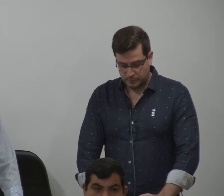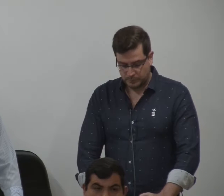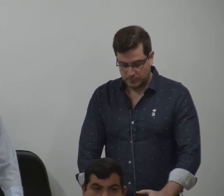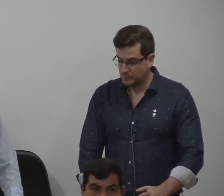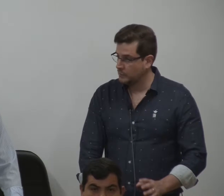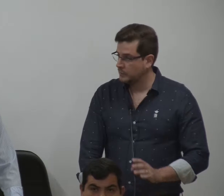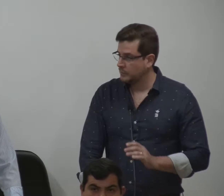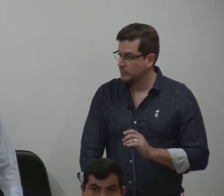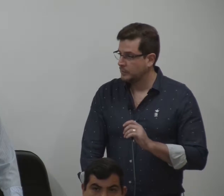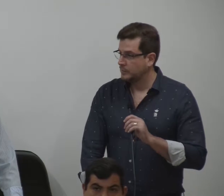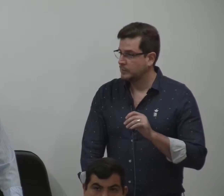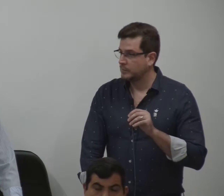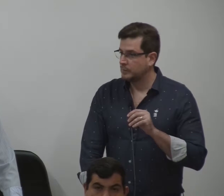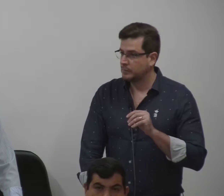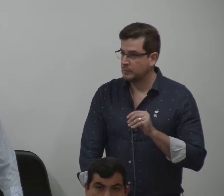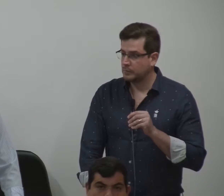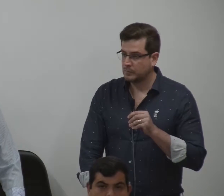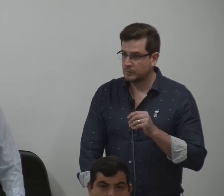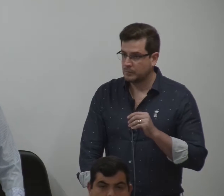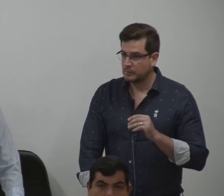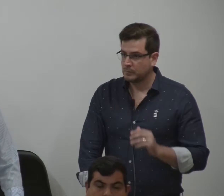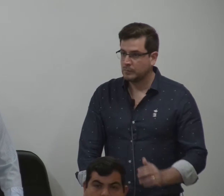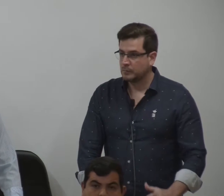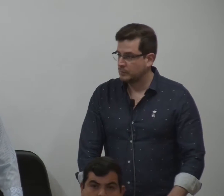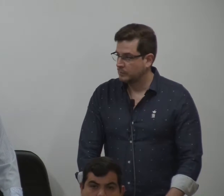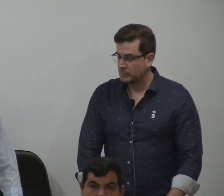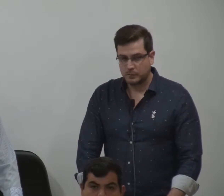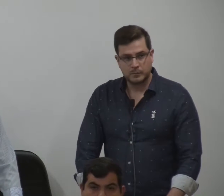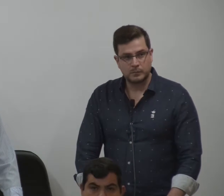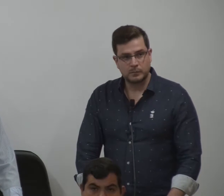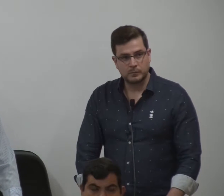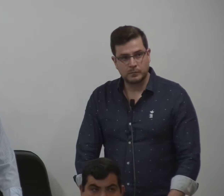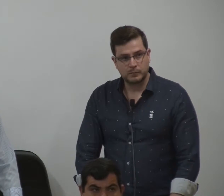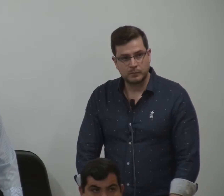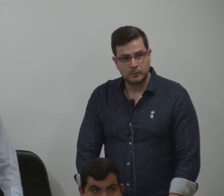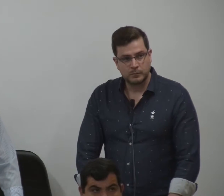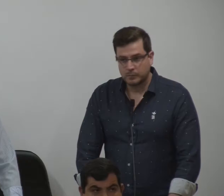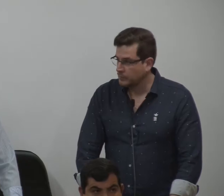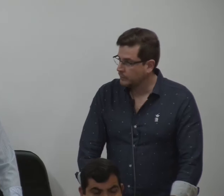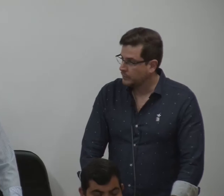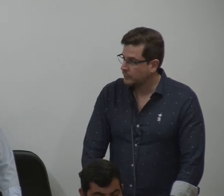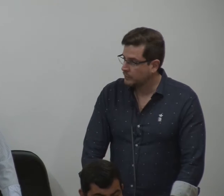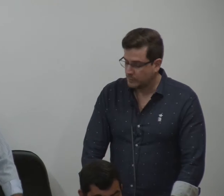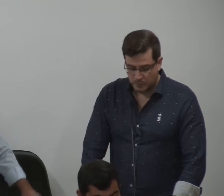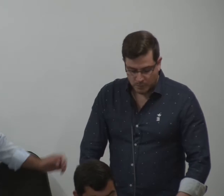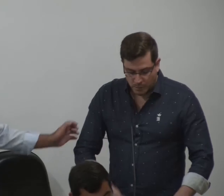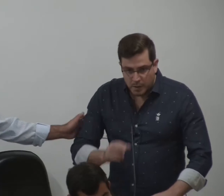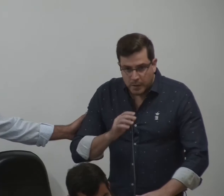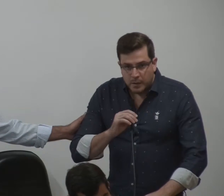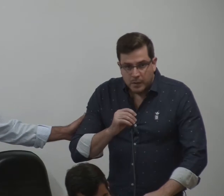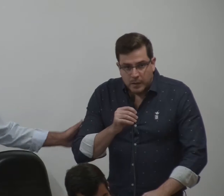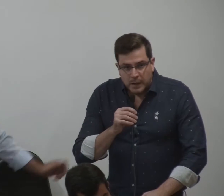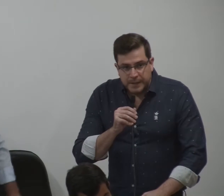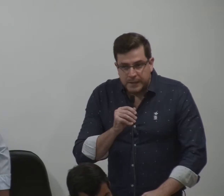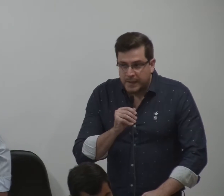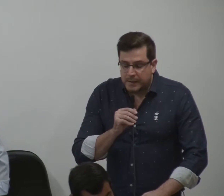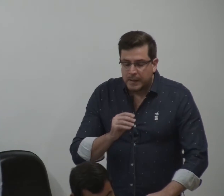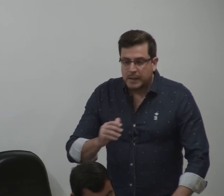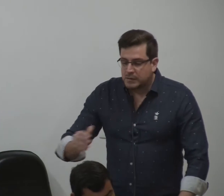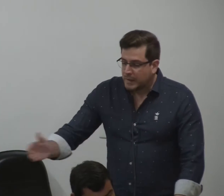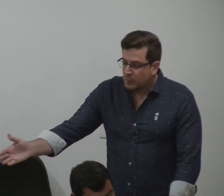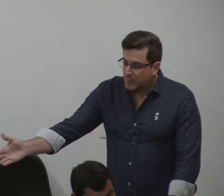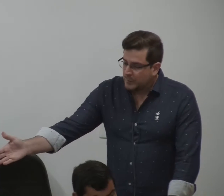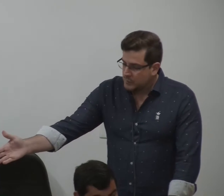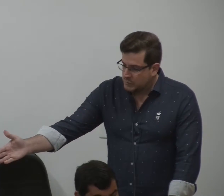fácil descartar as pessoas, não é fácil, esse requerimento é para isso, é para dar atenção para essas pessoas. Obrigado, vereador. A ideia é